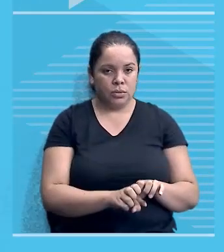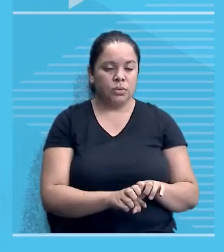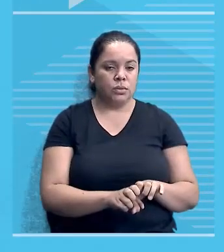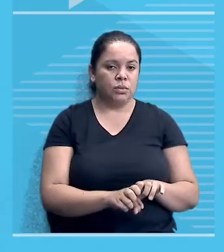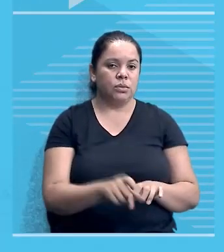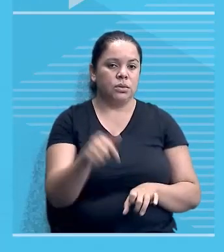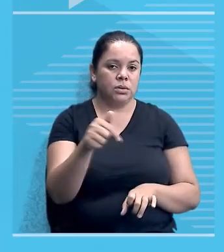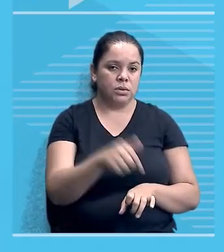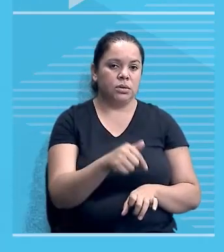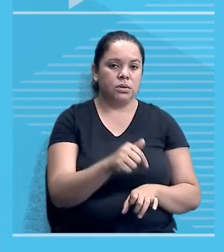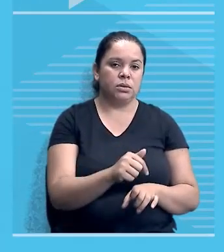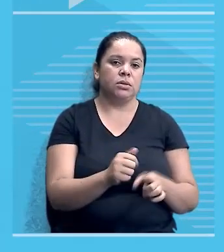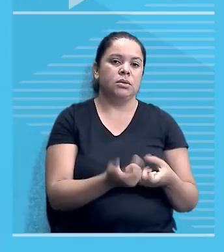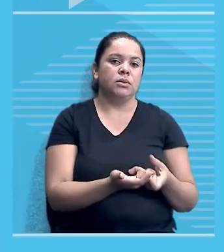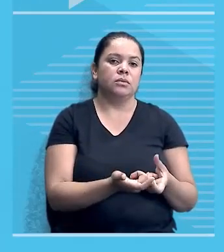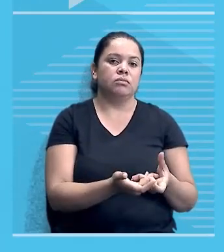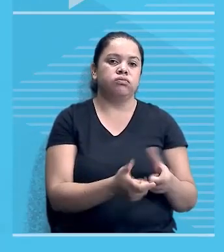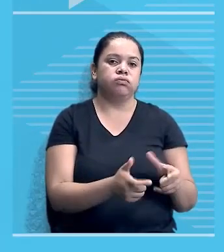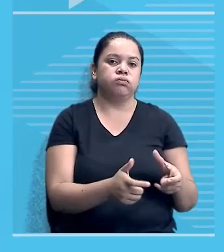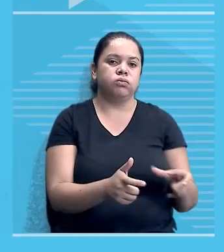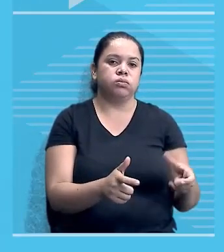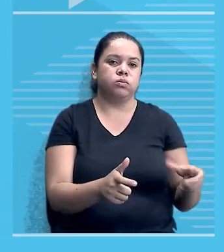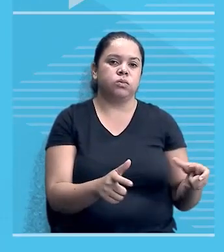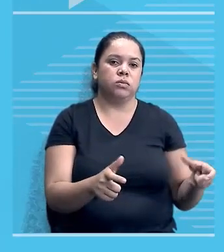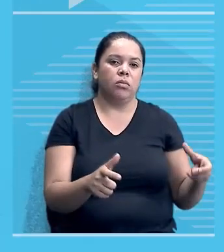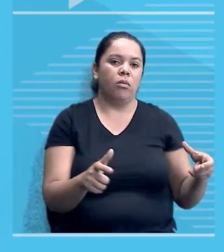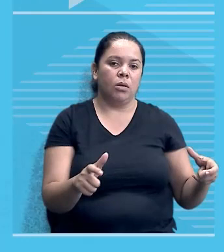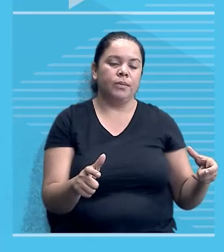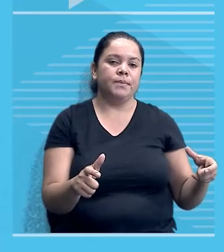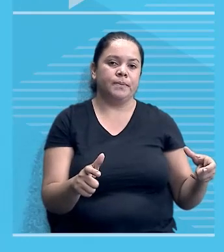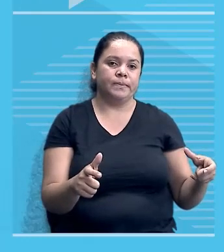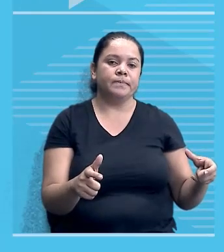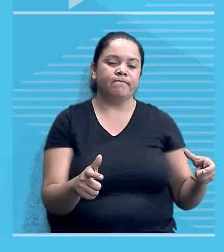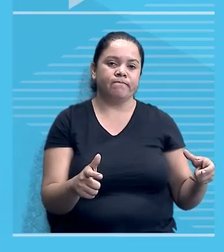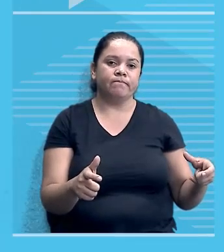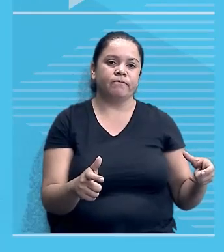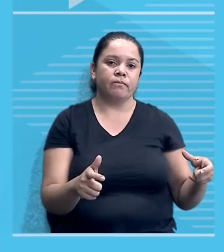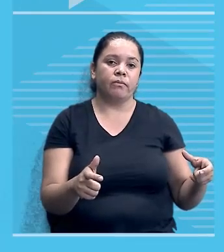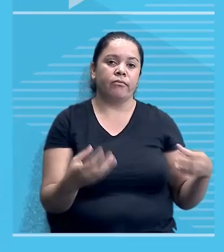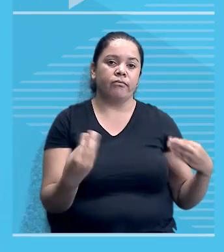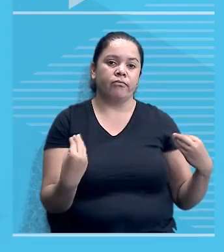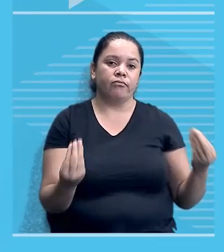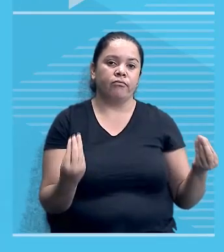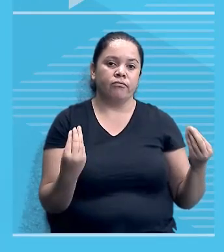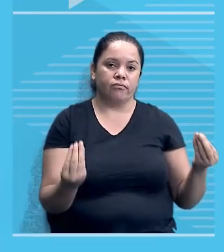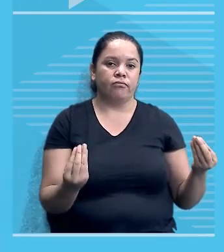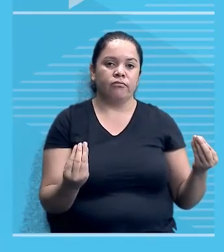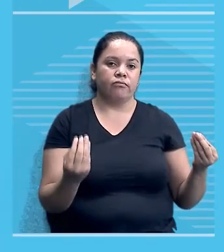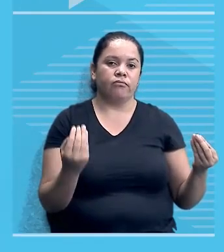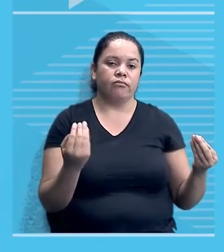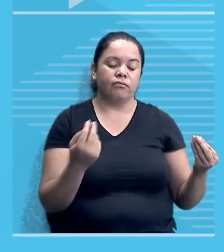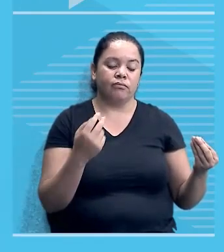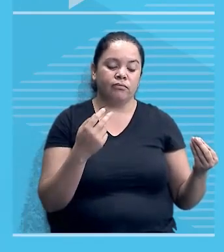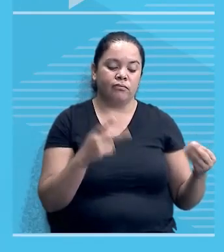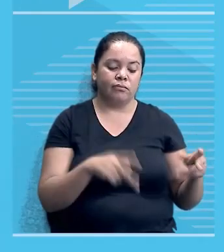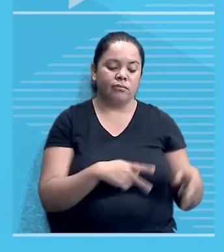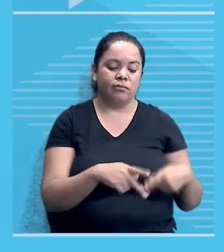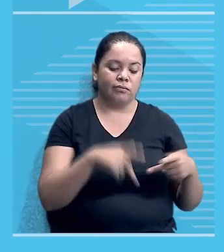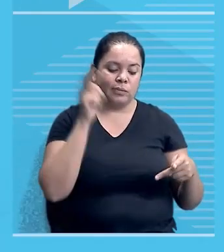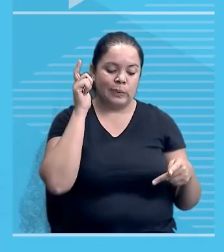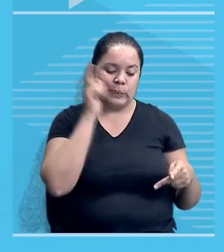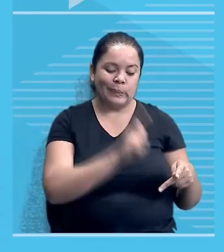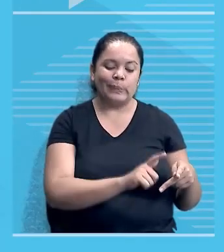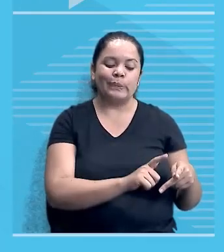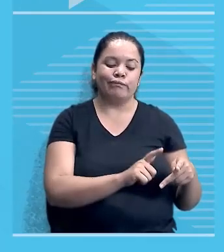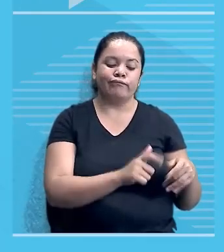se ampliando né aí infraestrutura vai ser ampliando até mesmo para acomodar toda essa população tranquilo